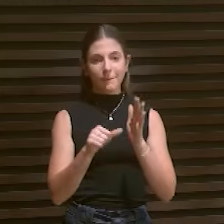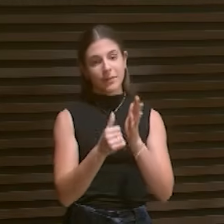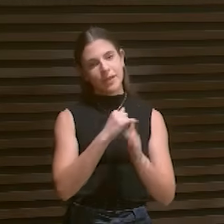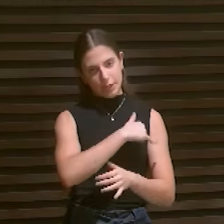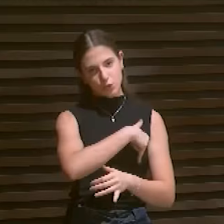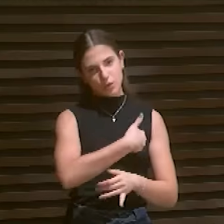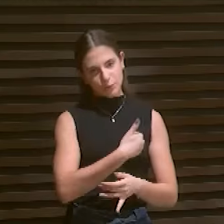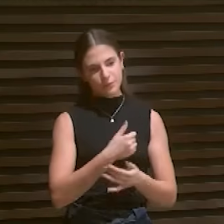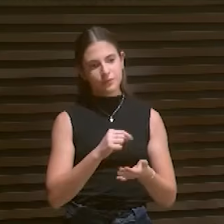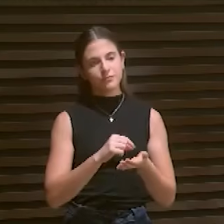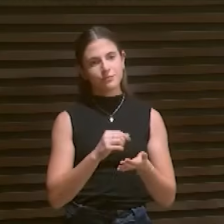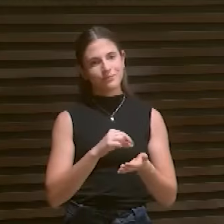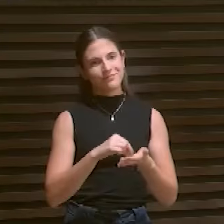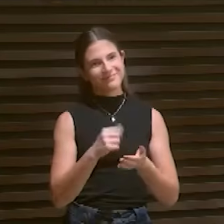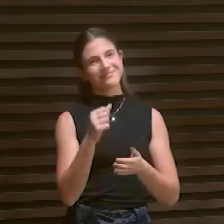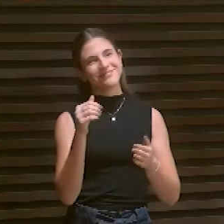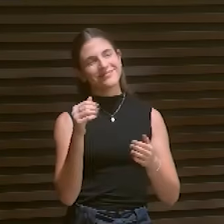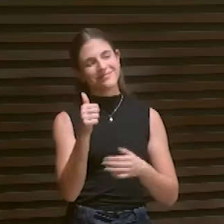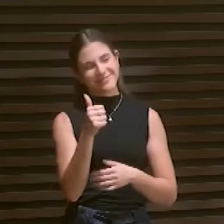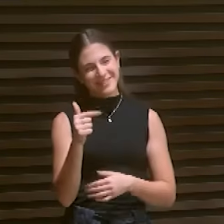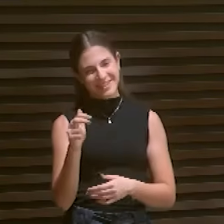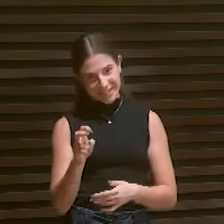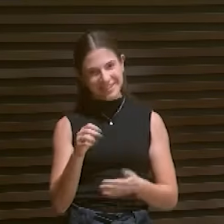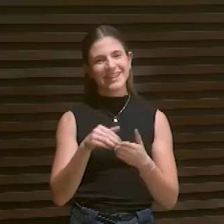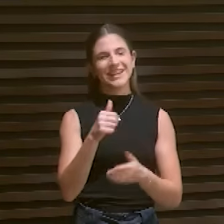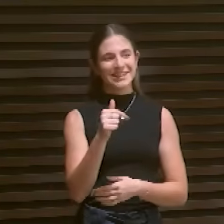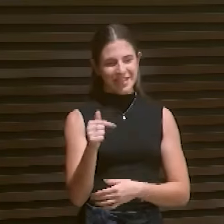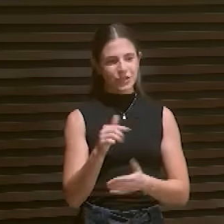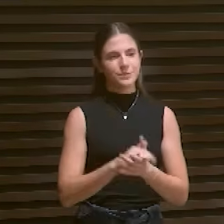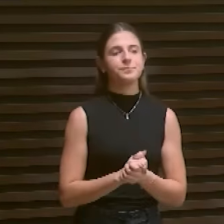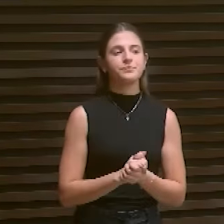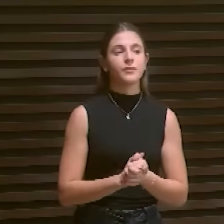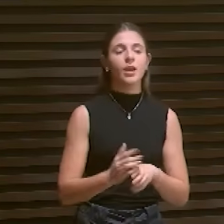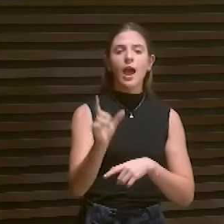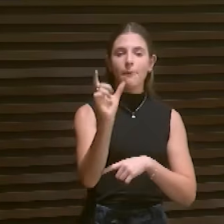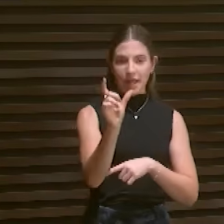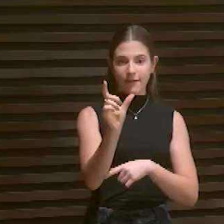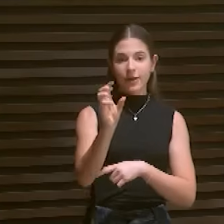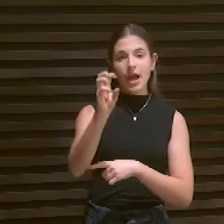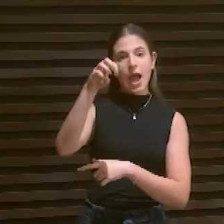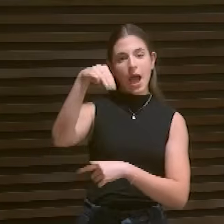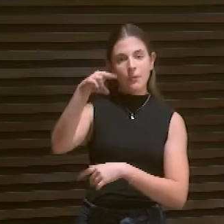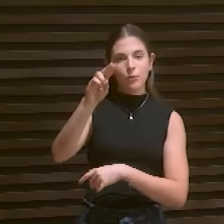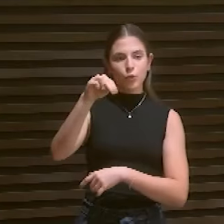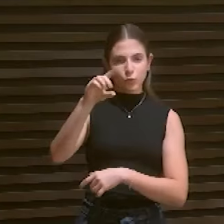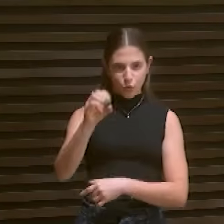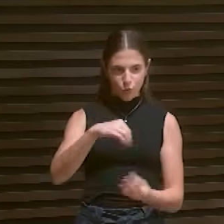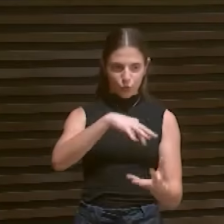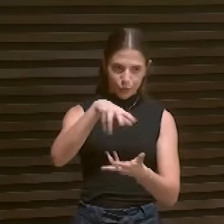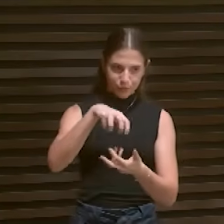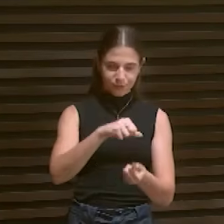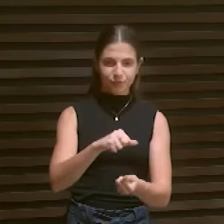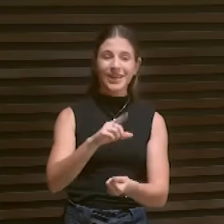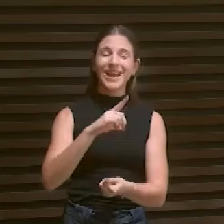15 a 17? Esse aqui é o nosso desafio. A palavra mundo, então, o que nós entendemos? Ela